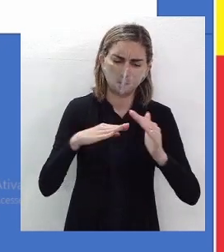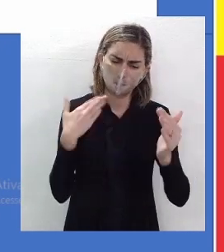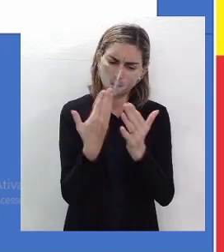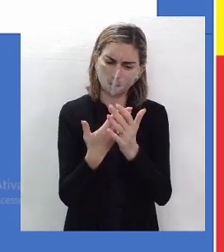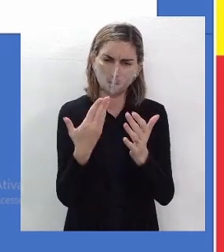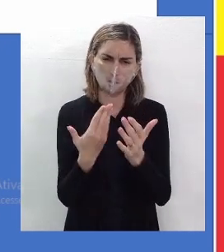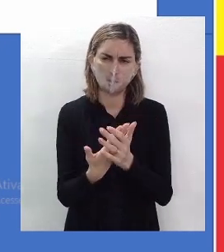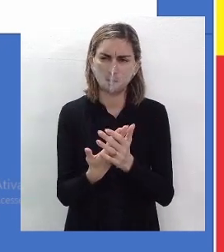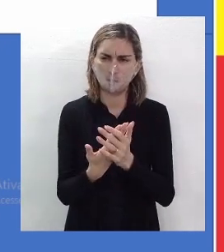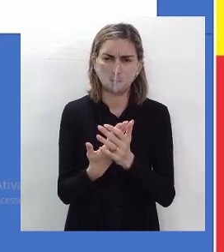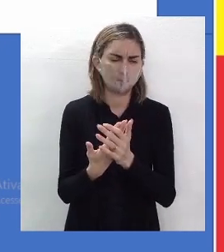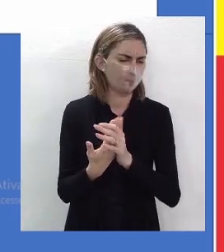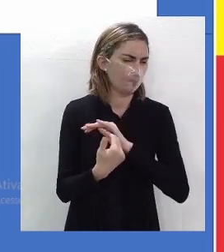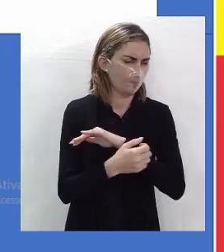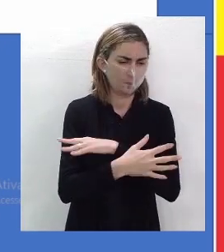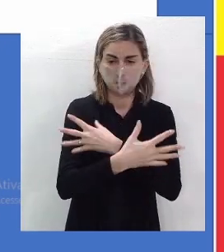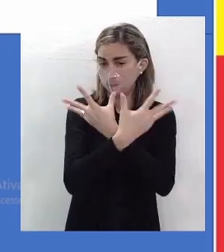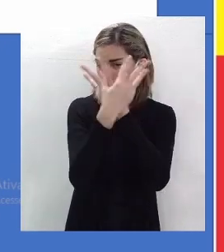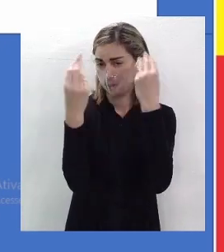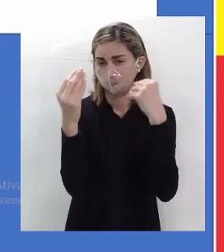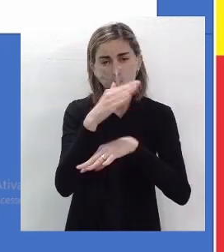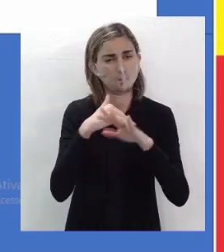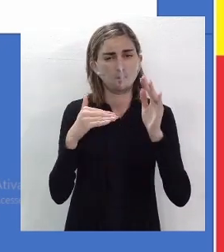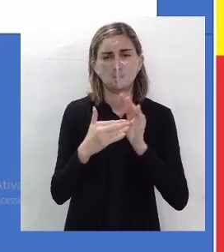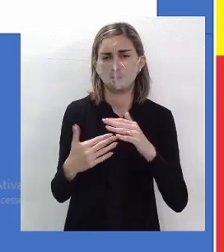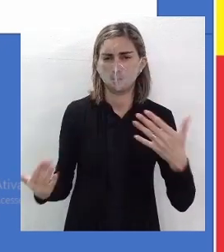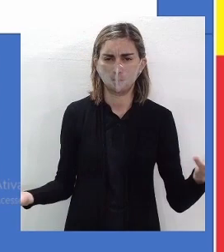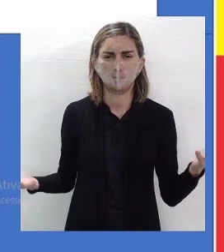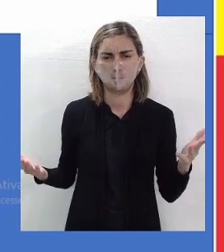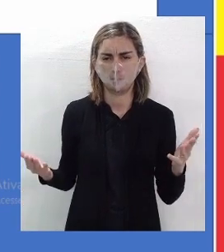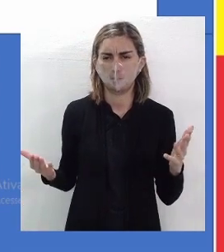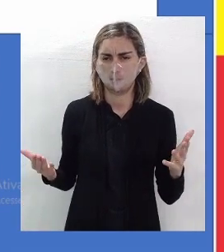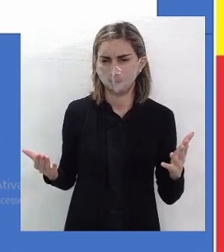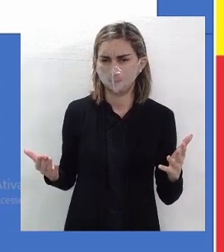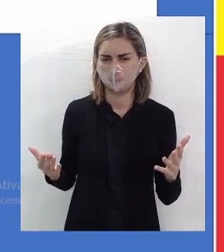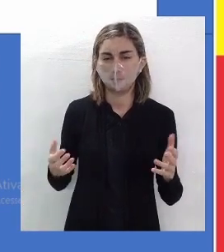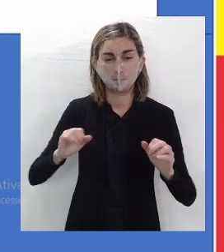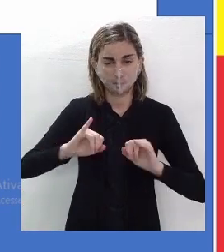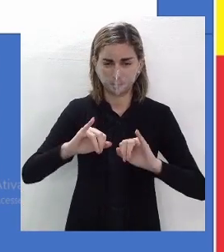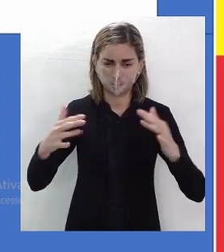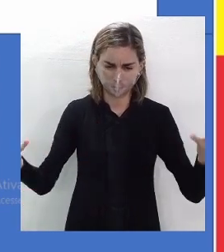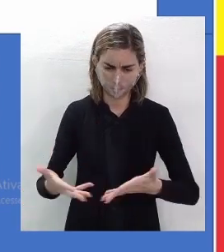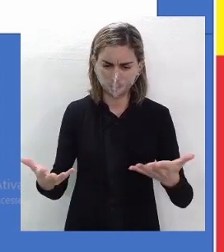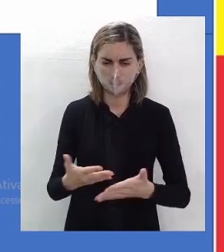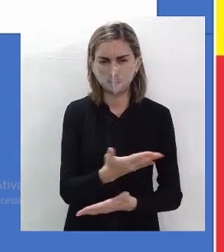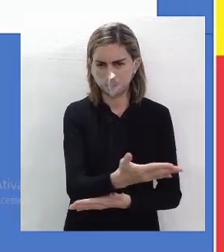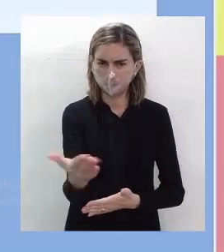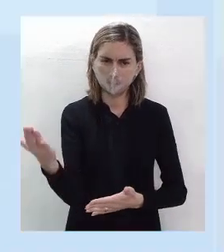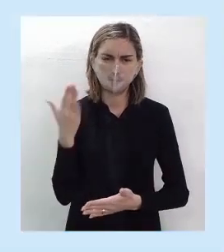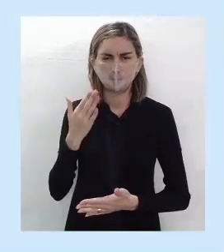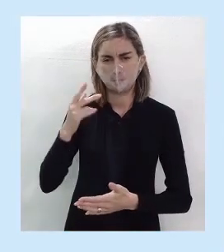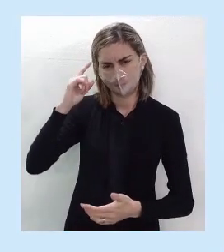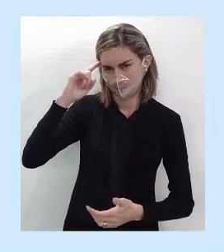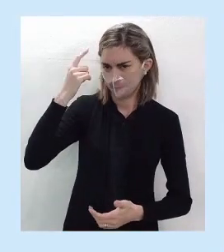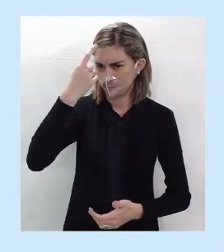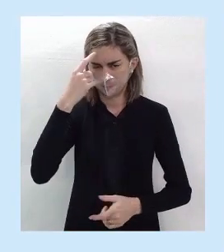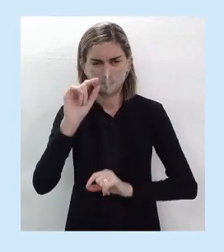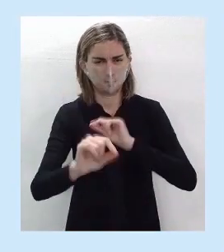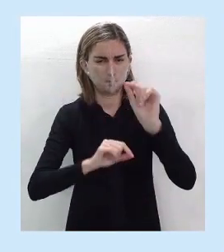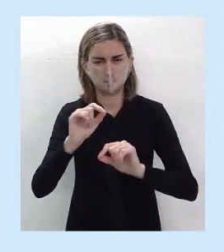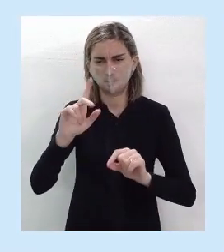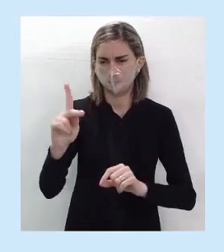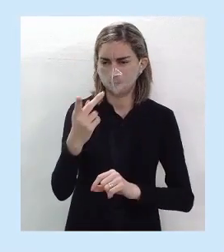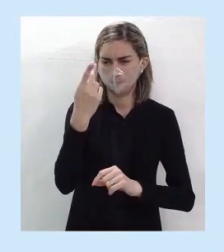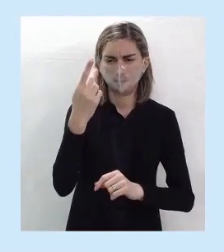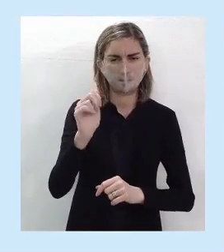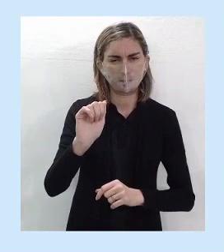escola, esqueço tudo. E aí eu quero saber se agora você, que ainda estava em dúvida sobre o que é um